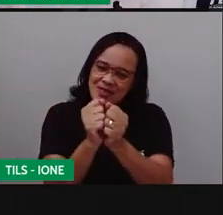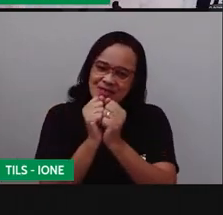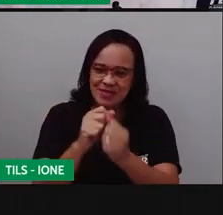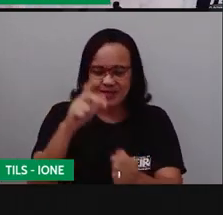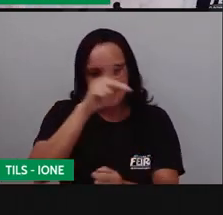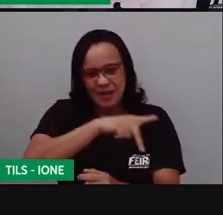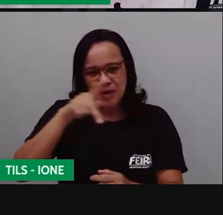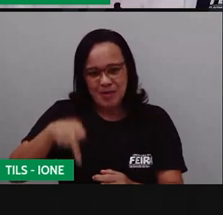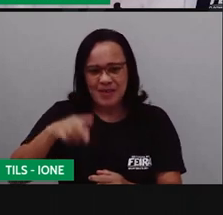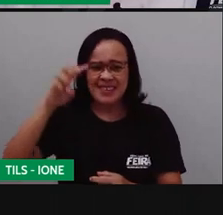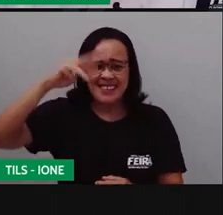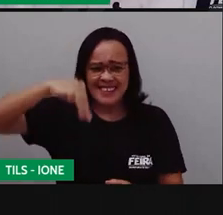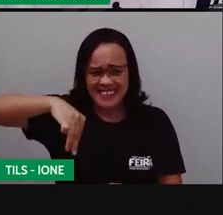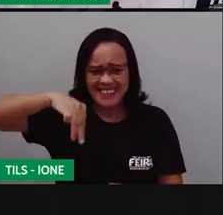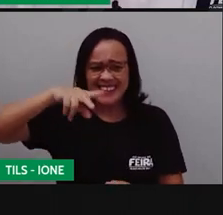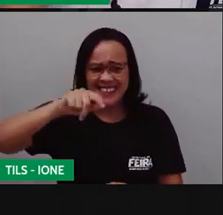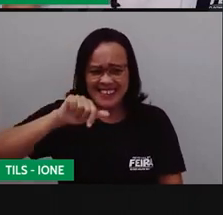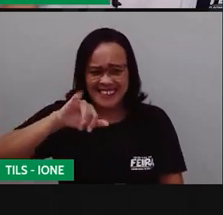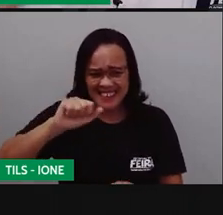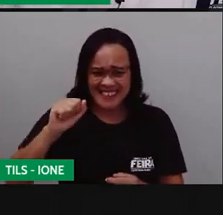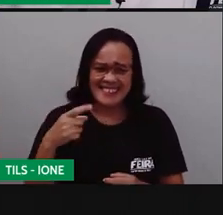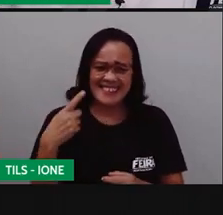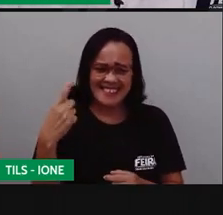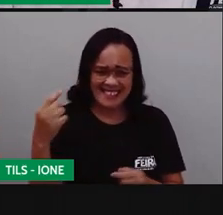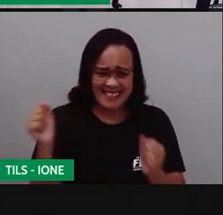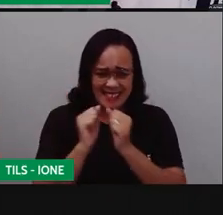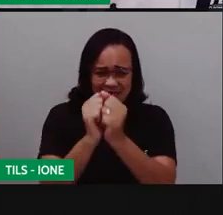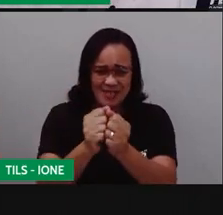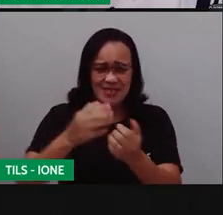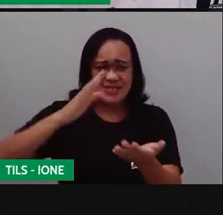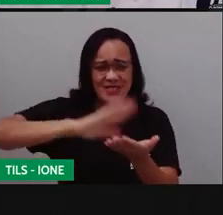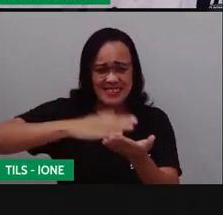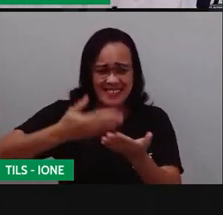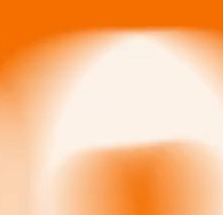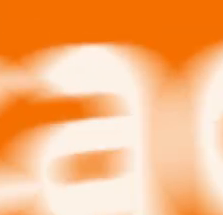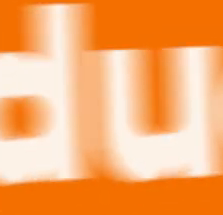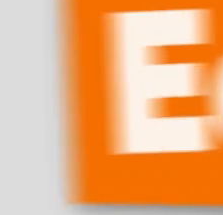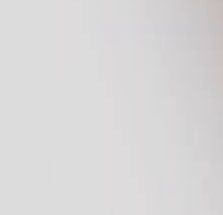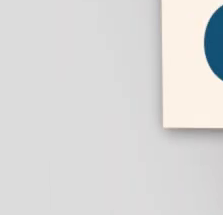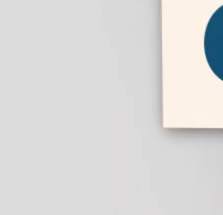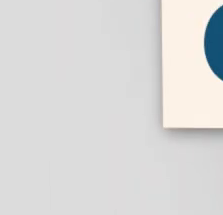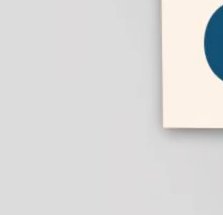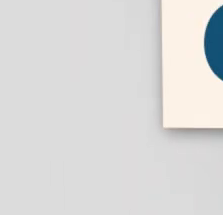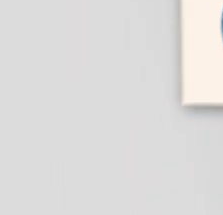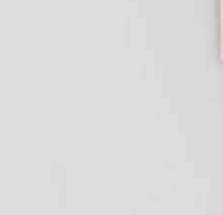dá uma dupla sertaneja, tipo com Samara. Beijo aí para vocês.